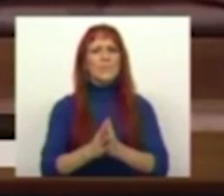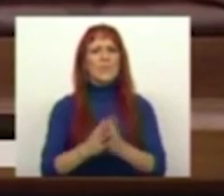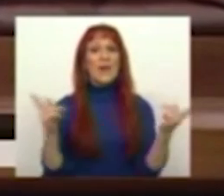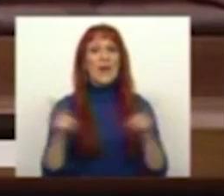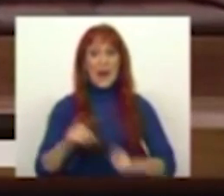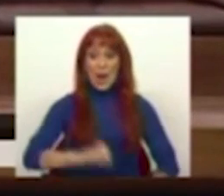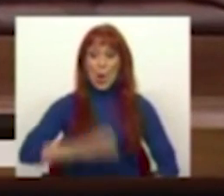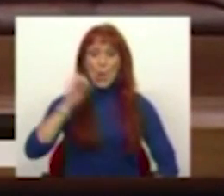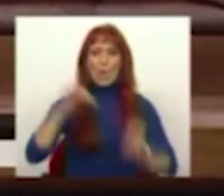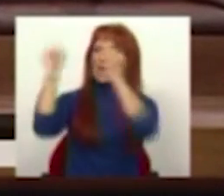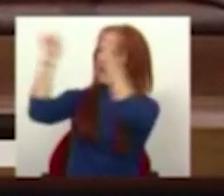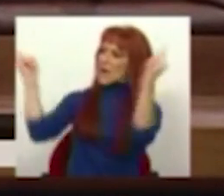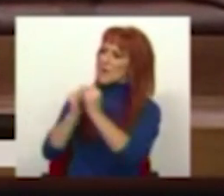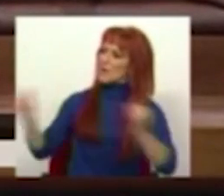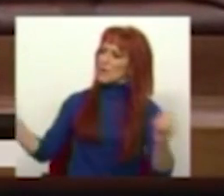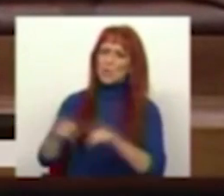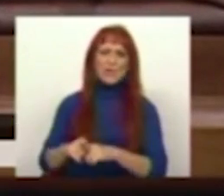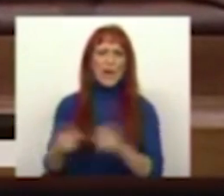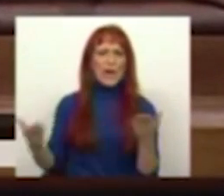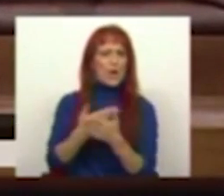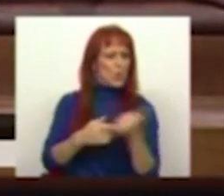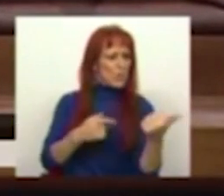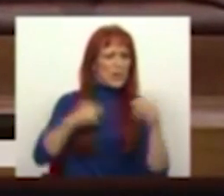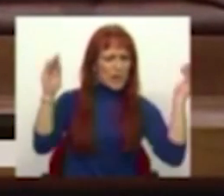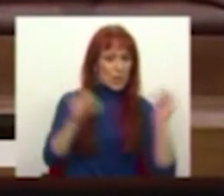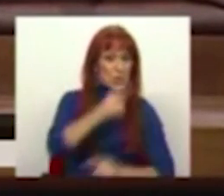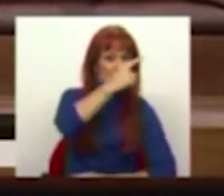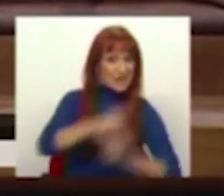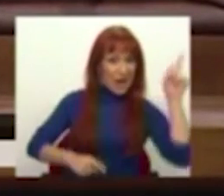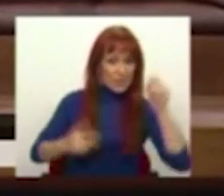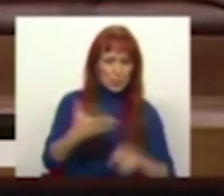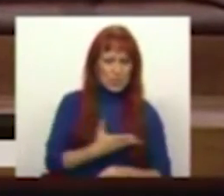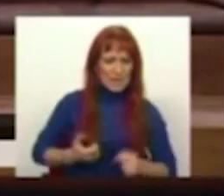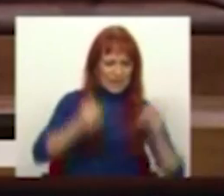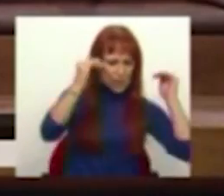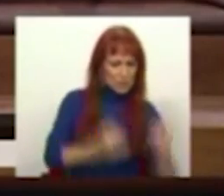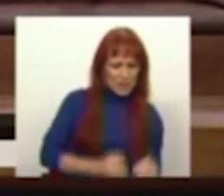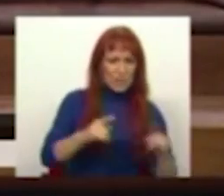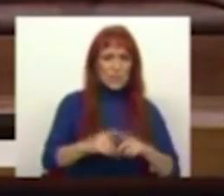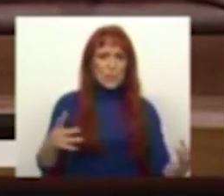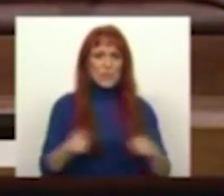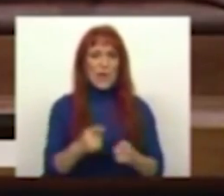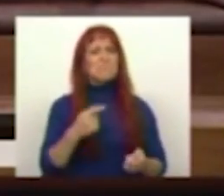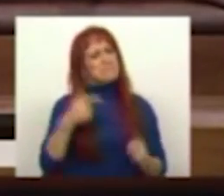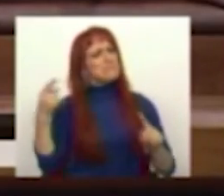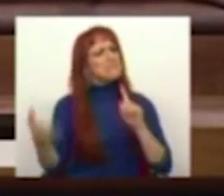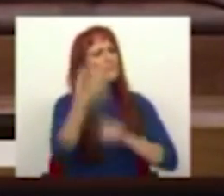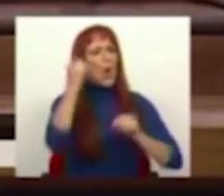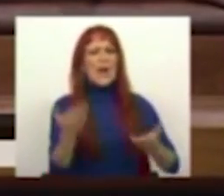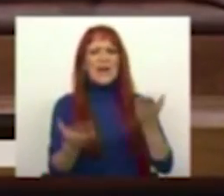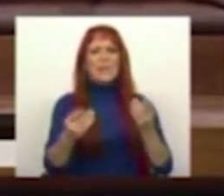A confiança internacional numa economia que reduz para metade o desemprego e atinge o equilíbrio